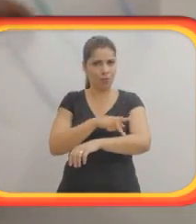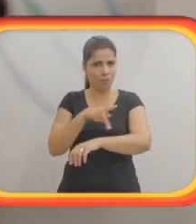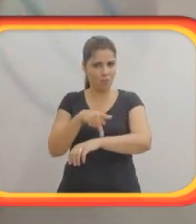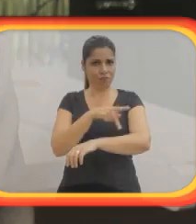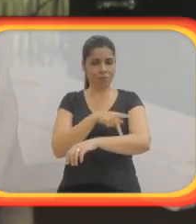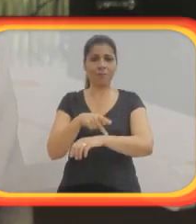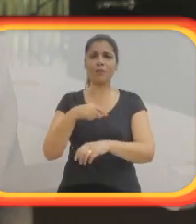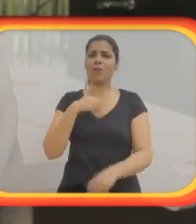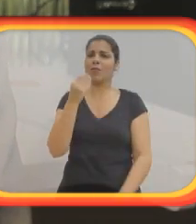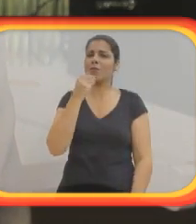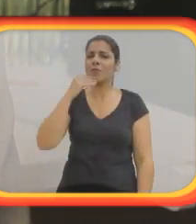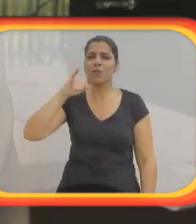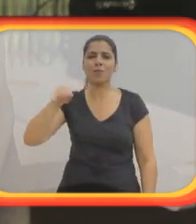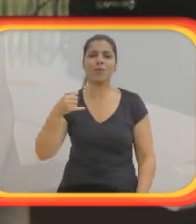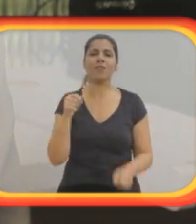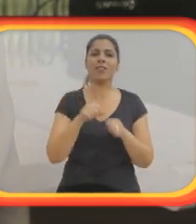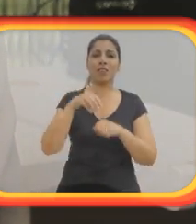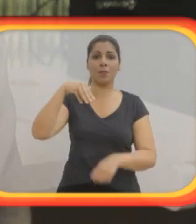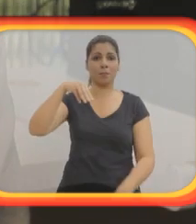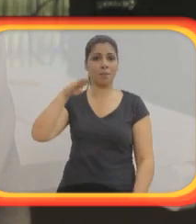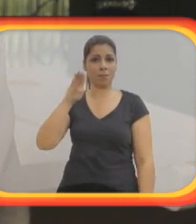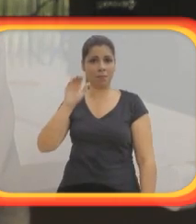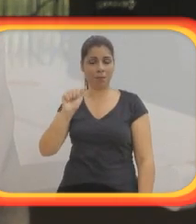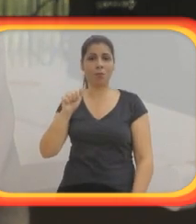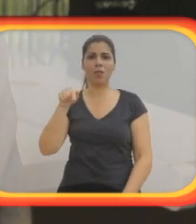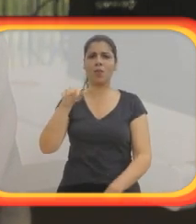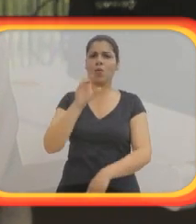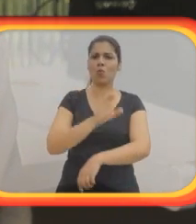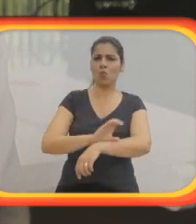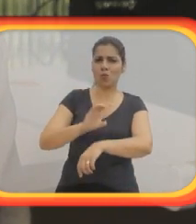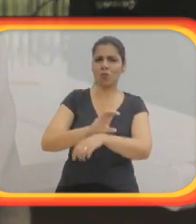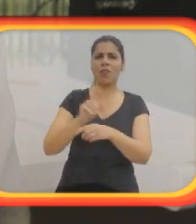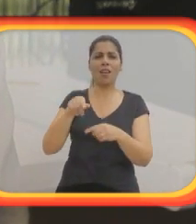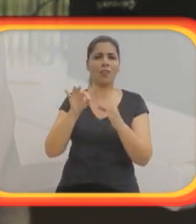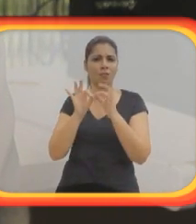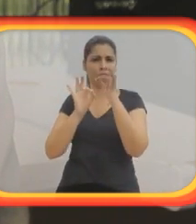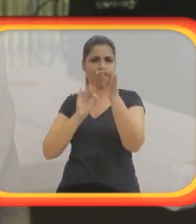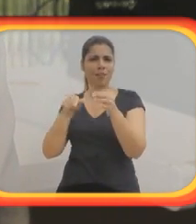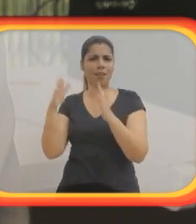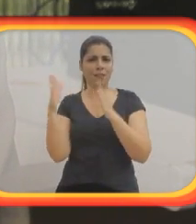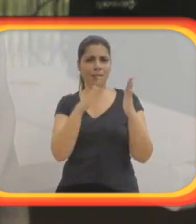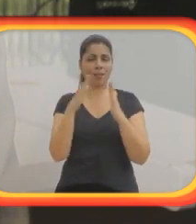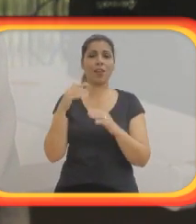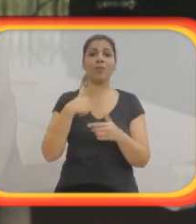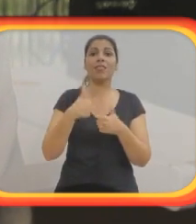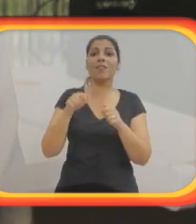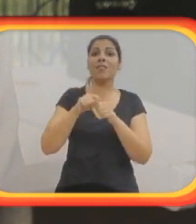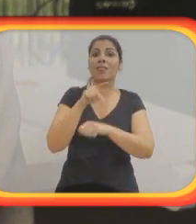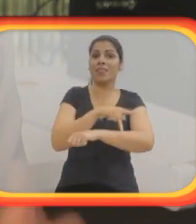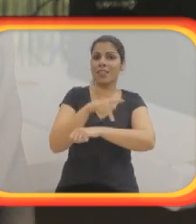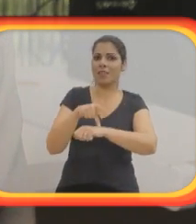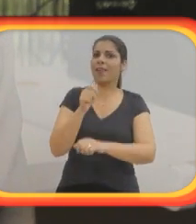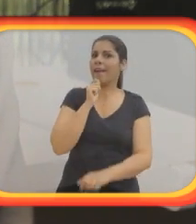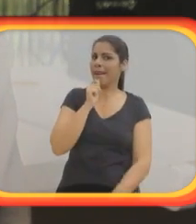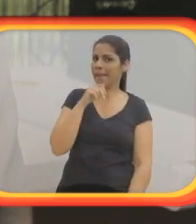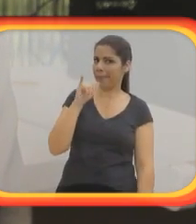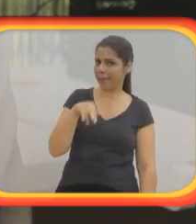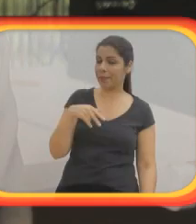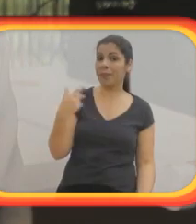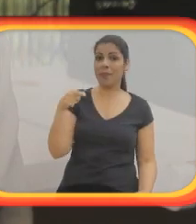a oportunidade de fazer o MBA, até como curso de extensão na época que eu estava fazendo pedagogia ainda. E